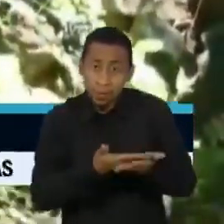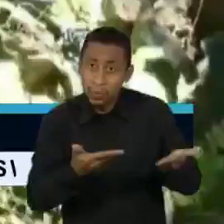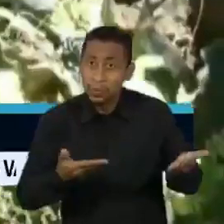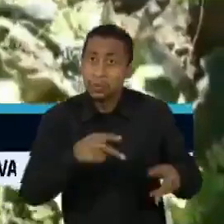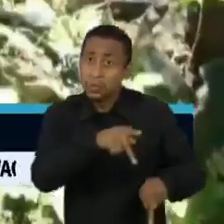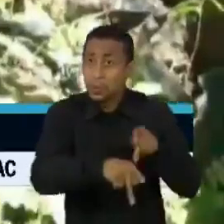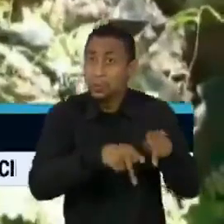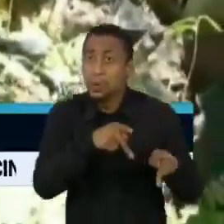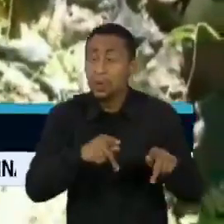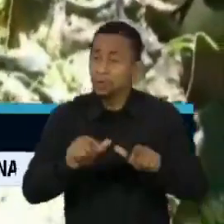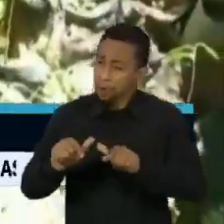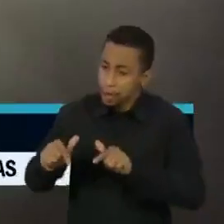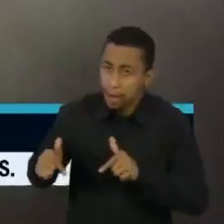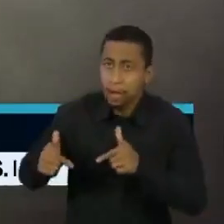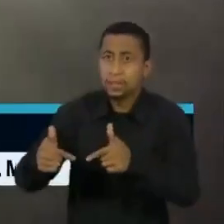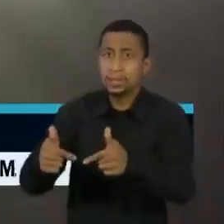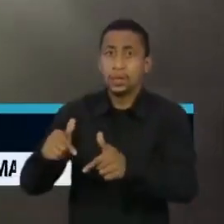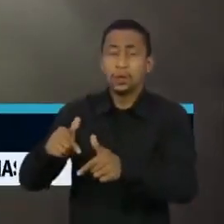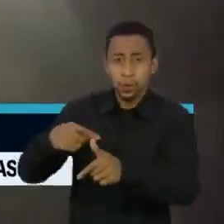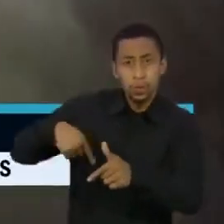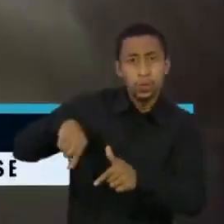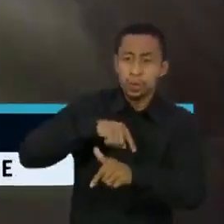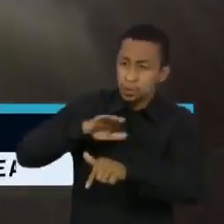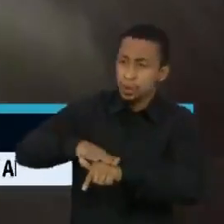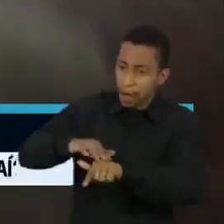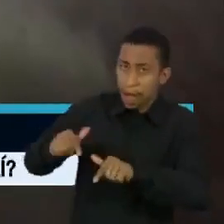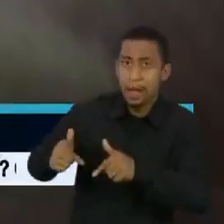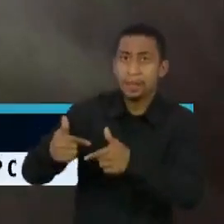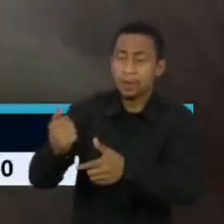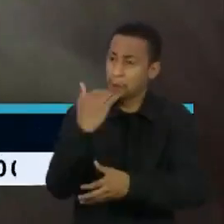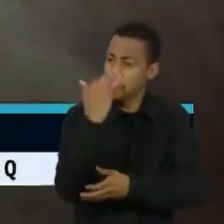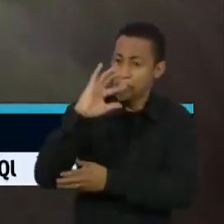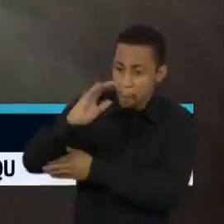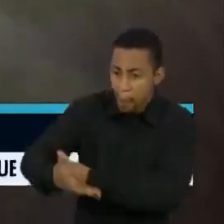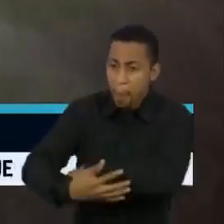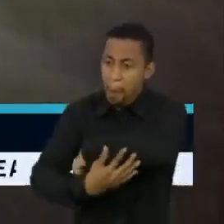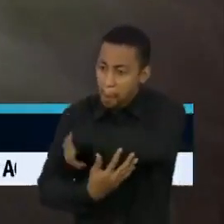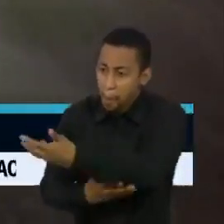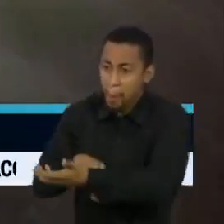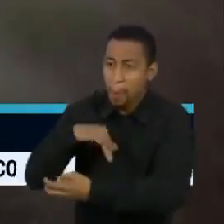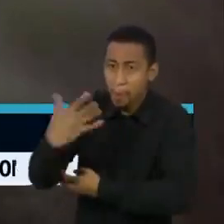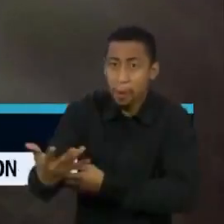nossas ações sobre o ambiente, elas têm um efeito direto na emergência de patógenos.